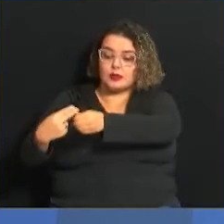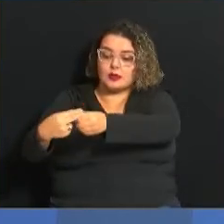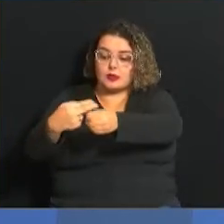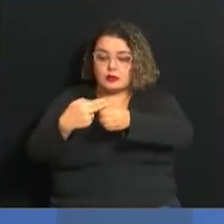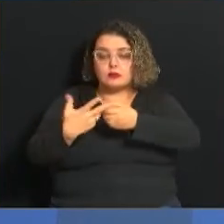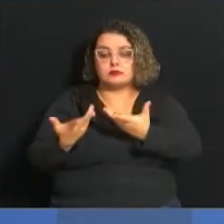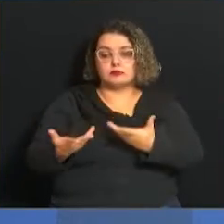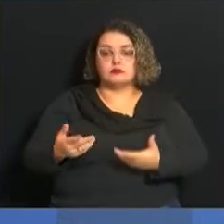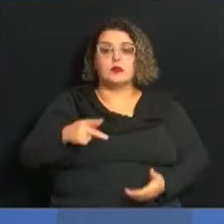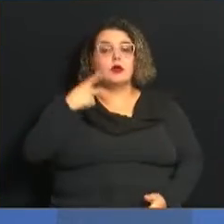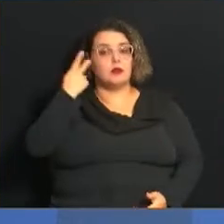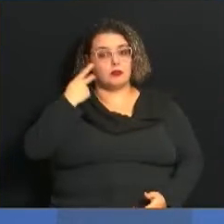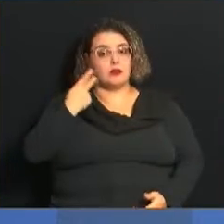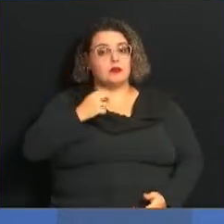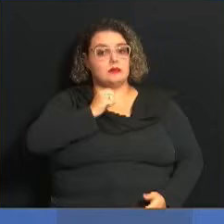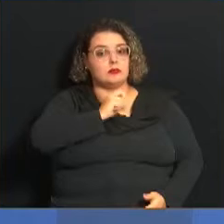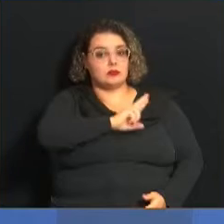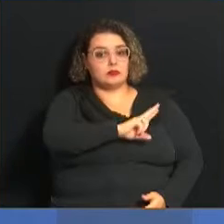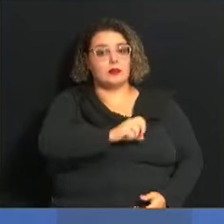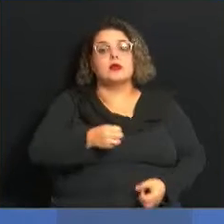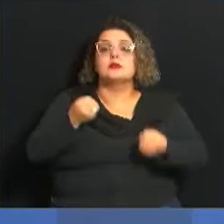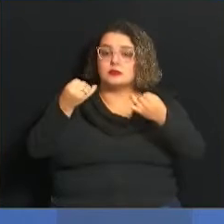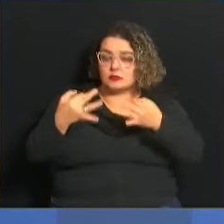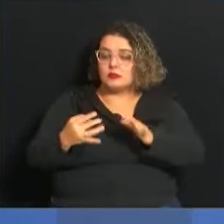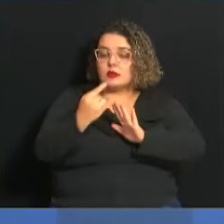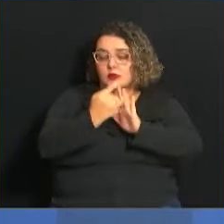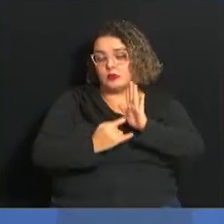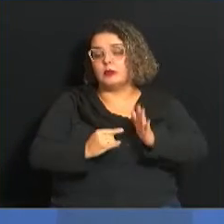parlamentar explicou o motivo do documento.